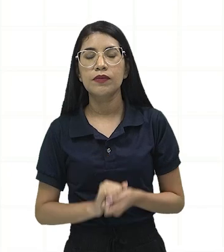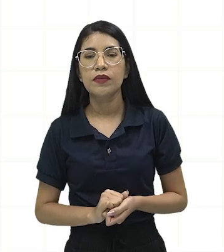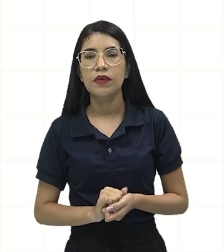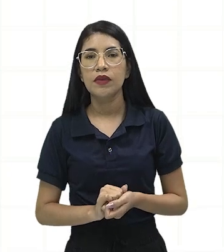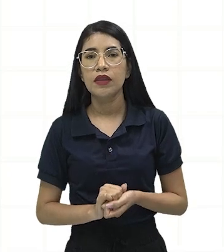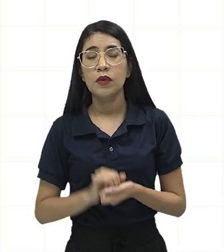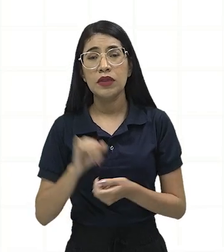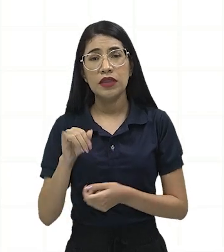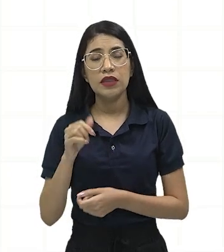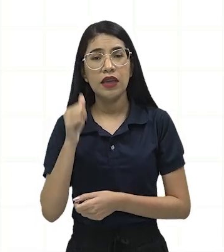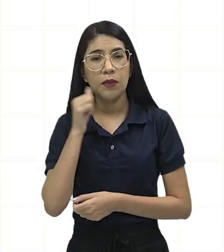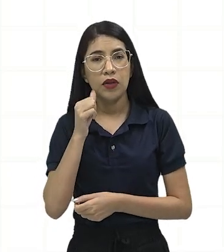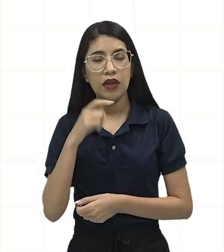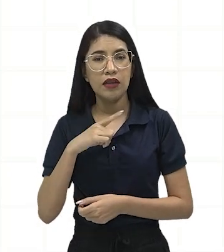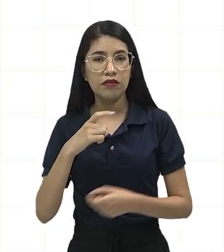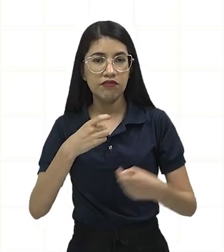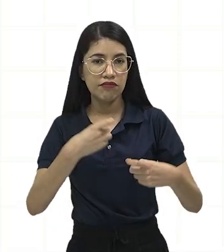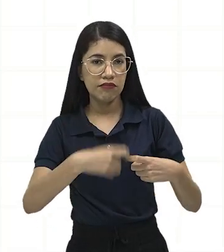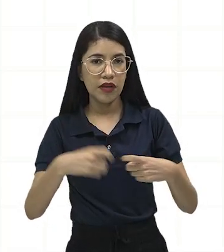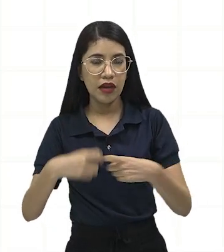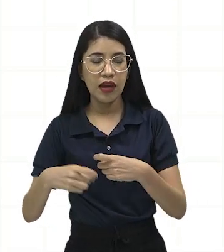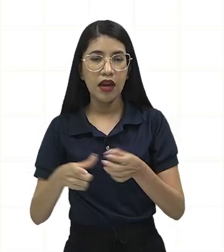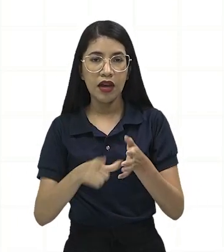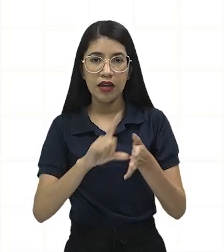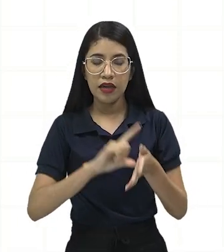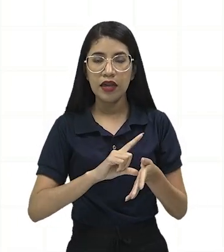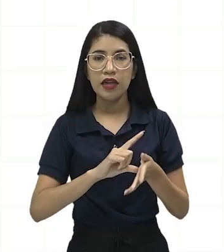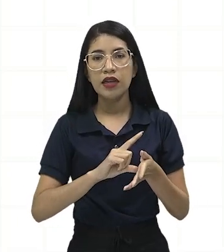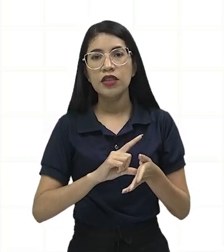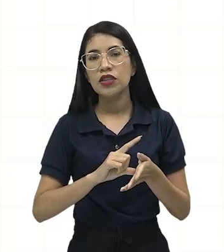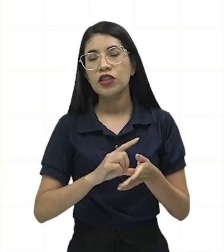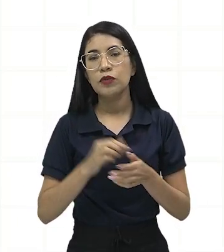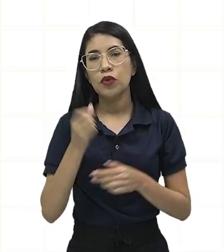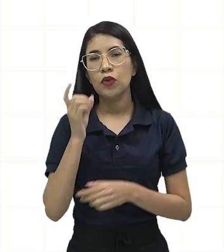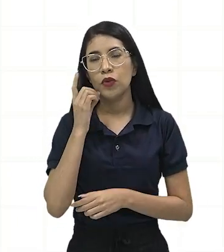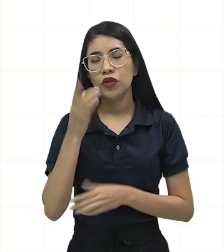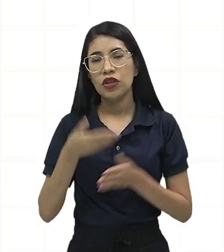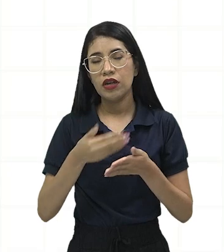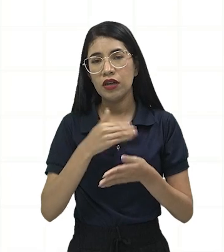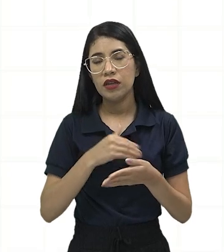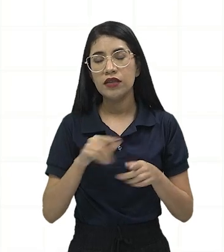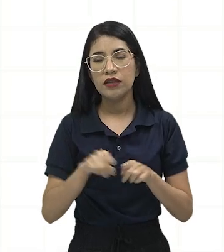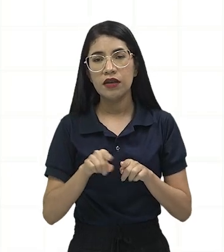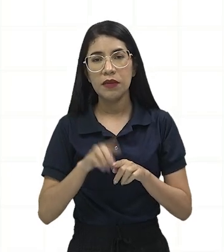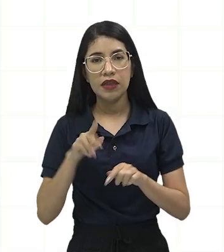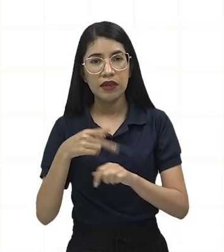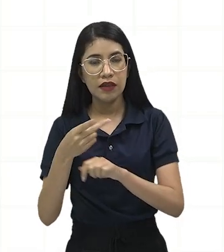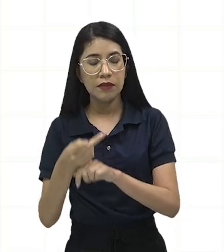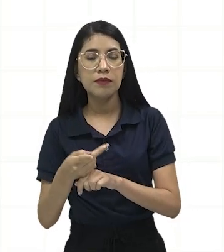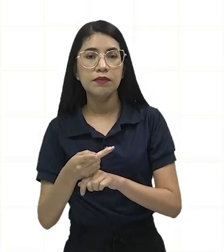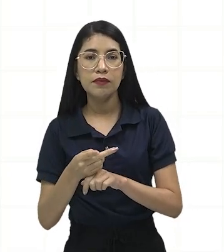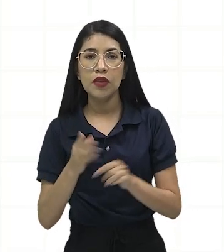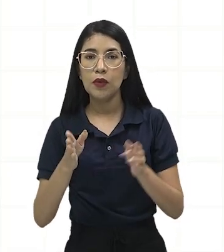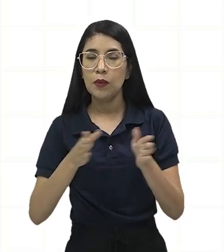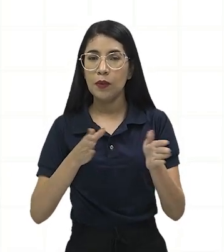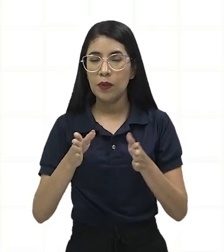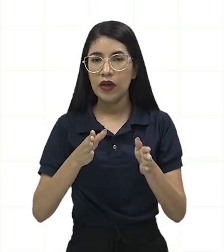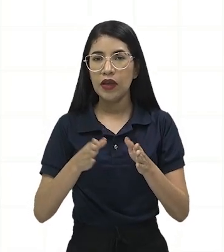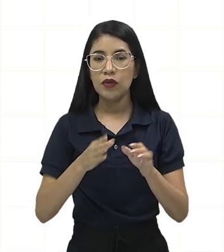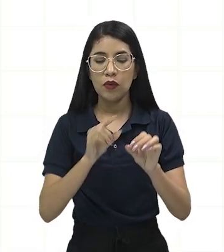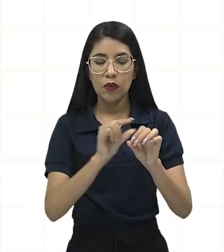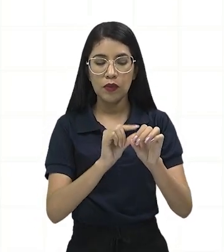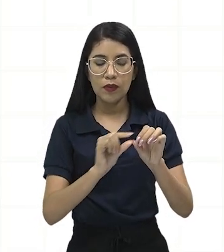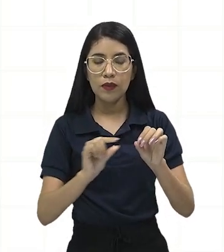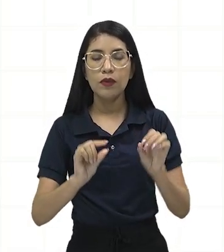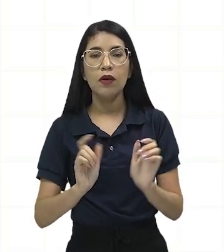essa mulher mantiver relações sexuais antes aqui, ó, um dia antes ou até mesmo um dia depois desse período de ovulação,